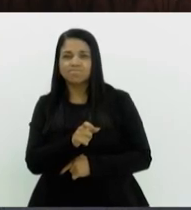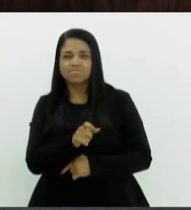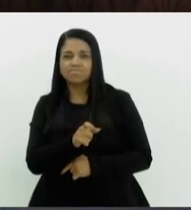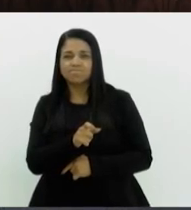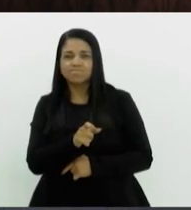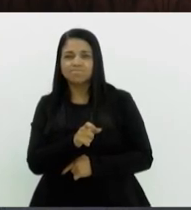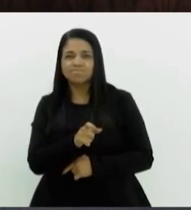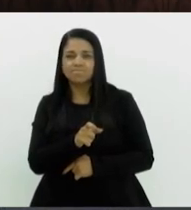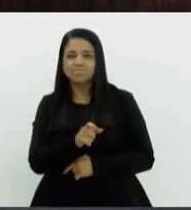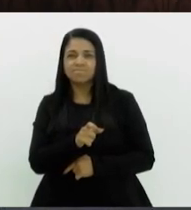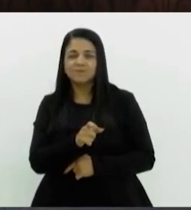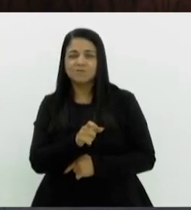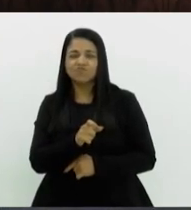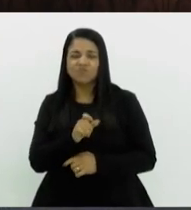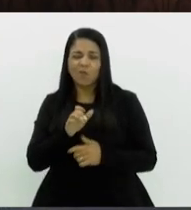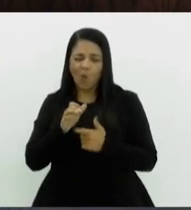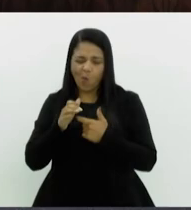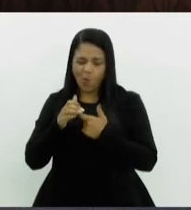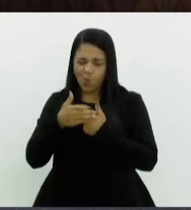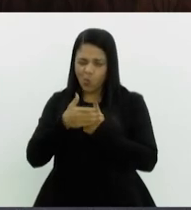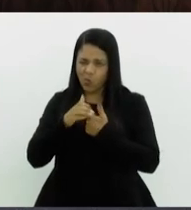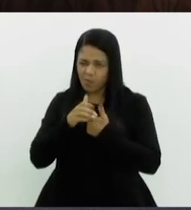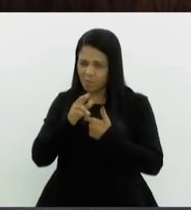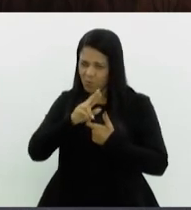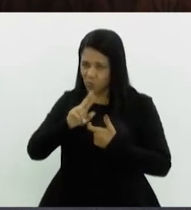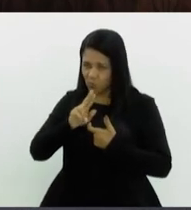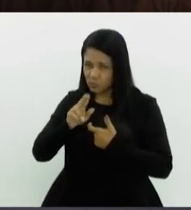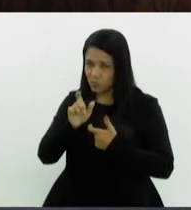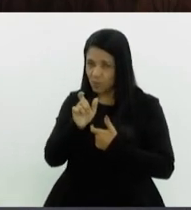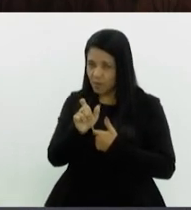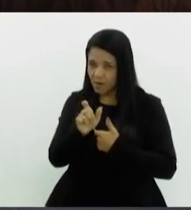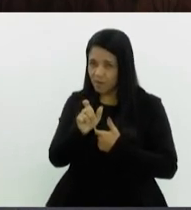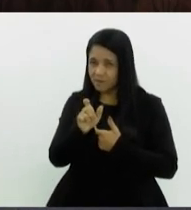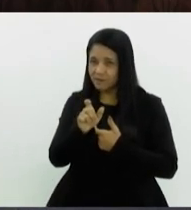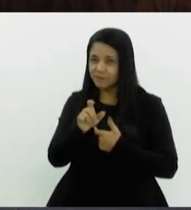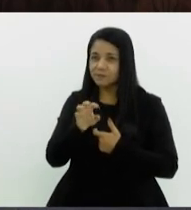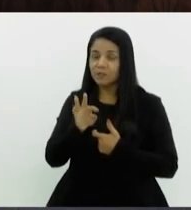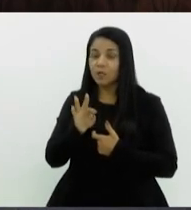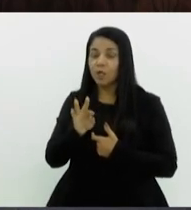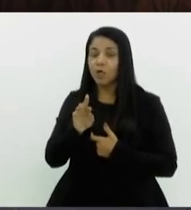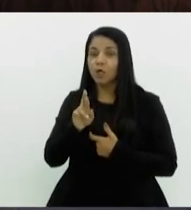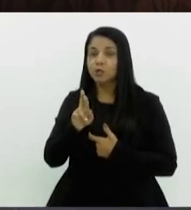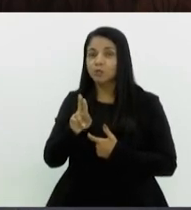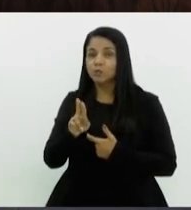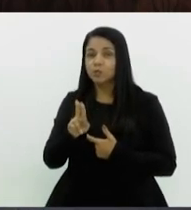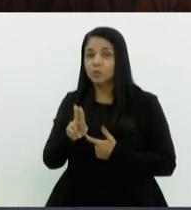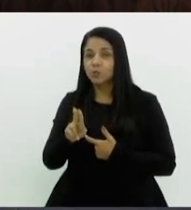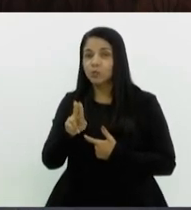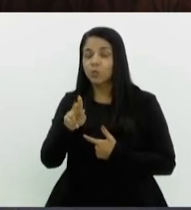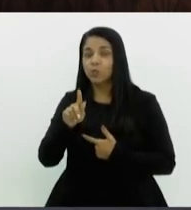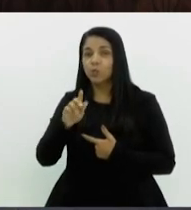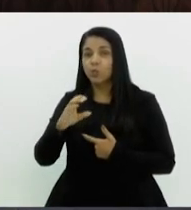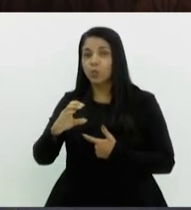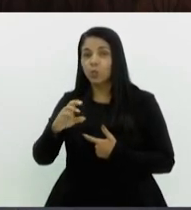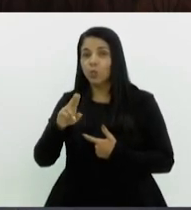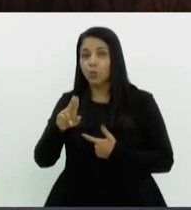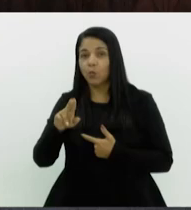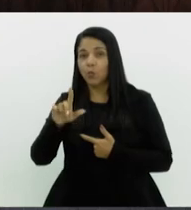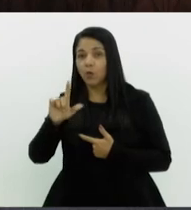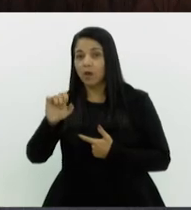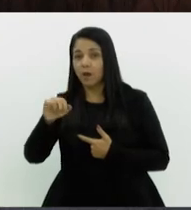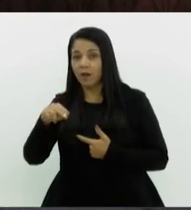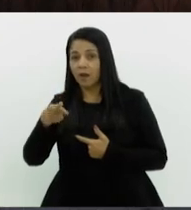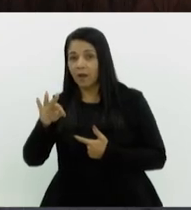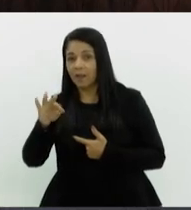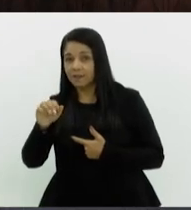eu vou usar um termo, mas que não representa a Vossa Excelência, truculenta, aquele que vai como um trator, é